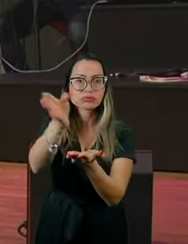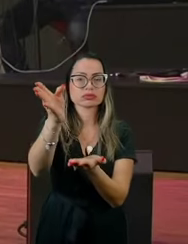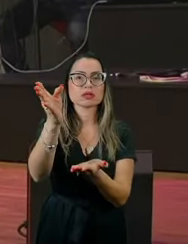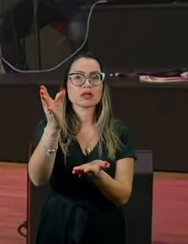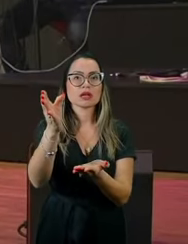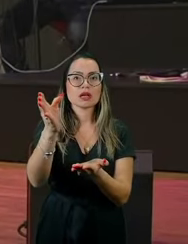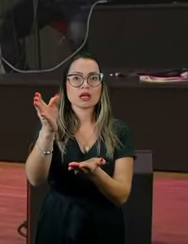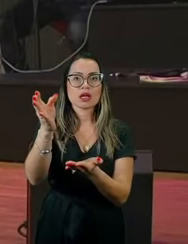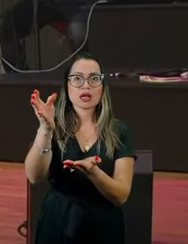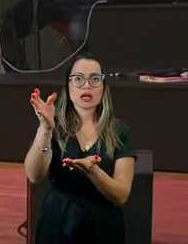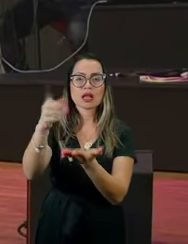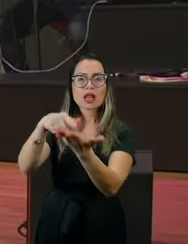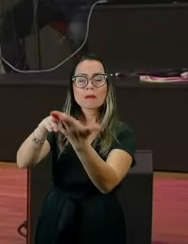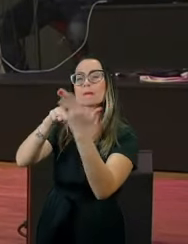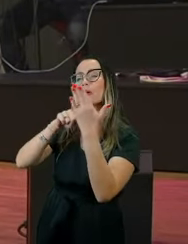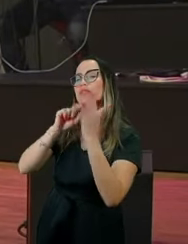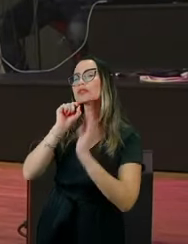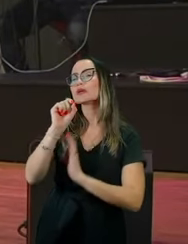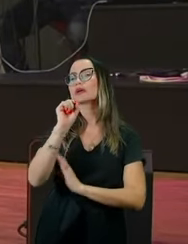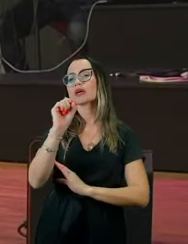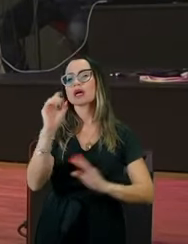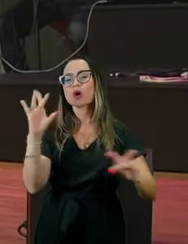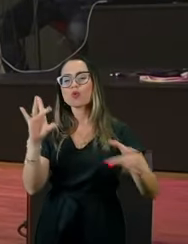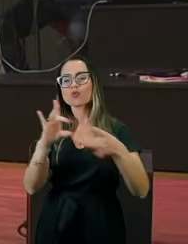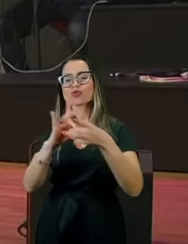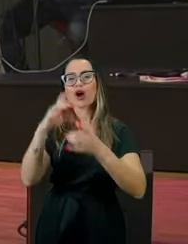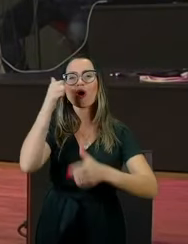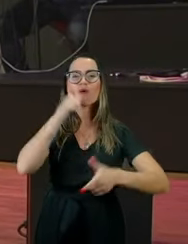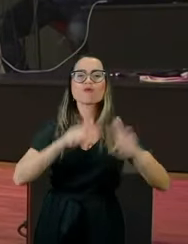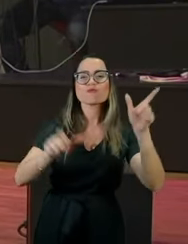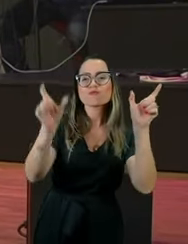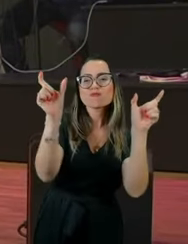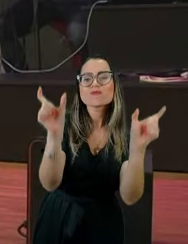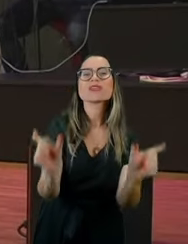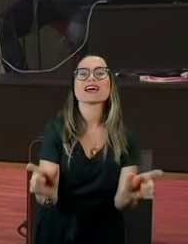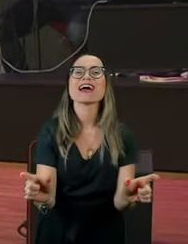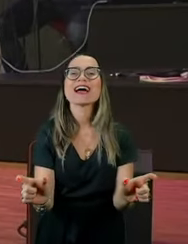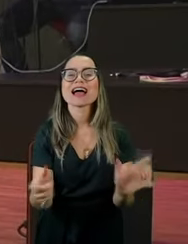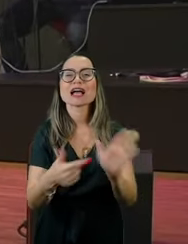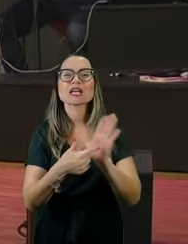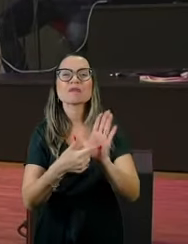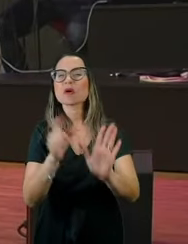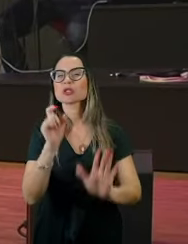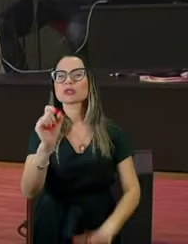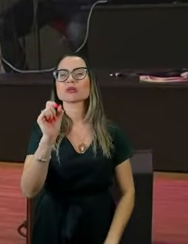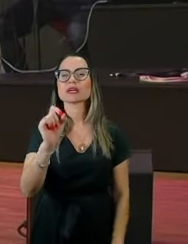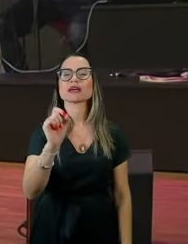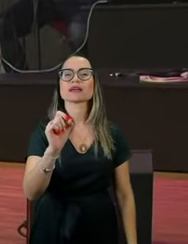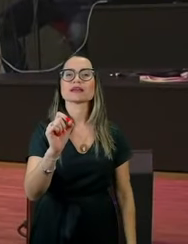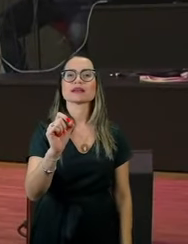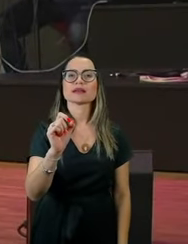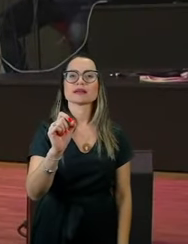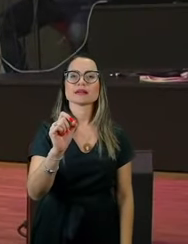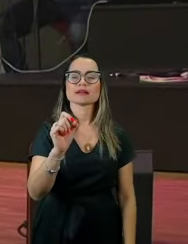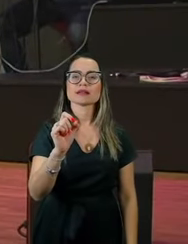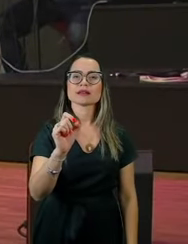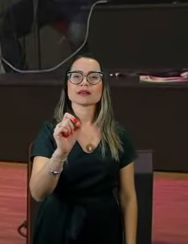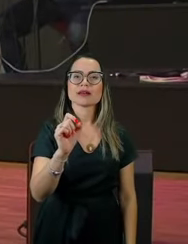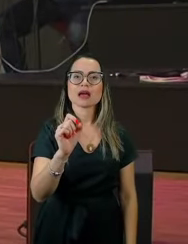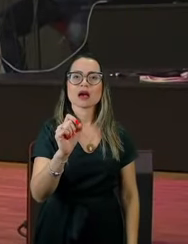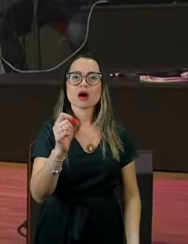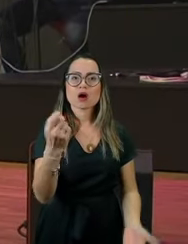nos revela conexões entre mulheres que foram extremamente poderosas em Deus para liberar destinos e promover cumprimento de